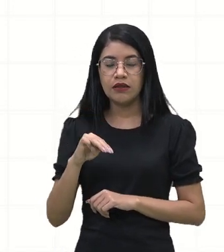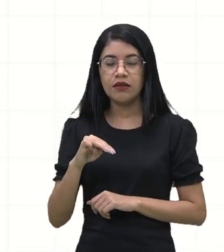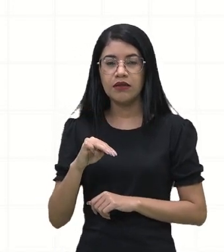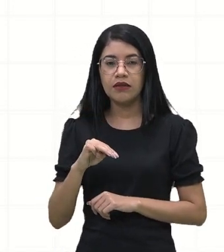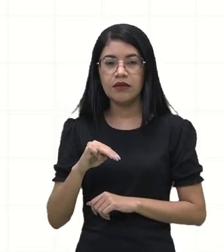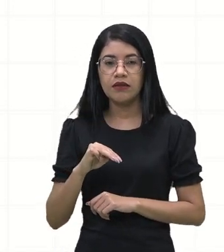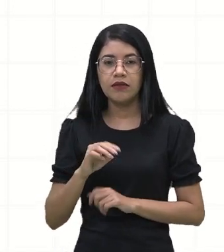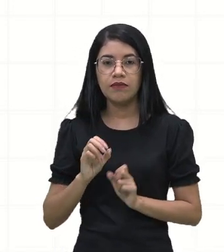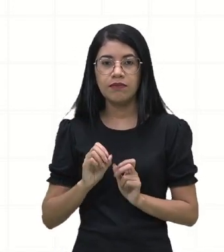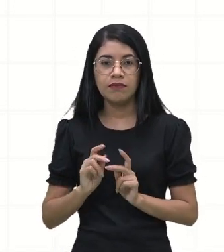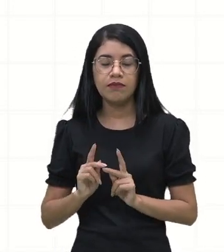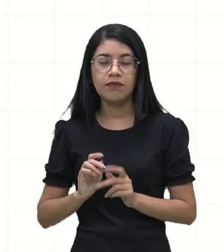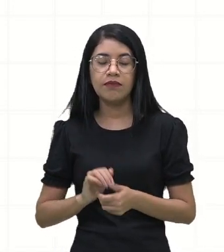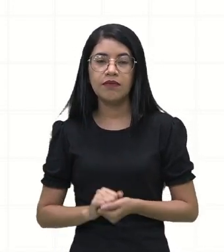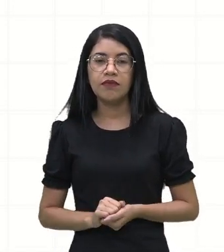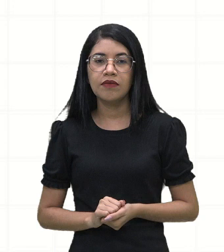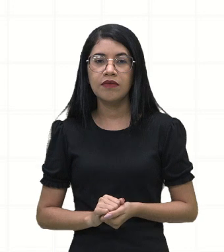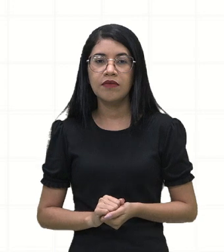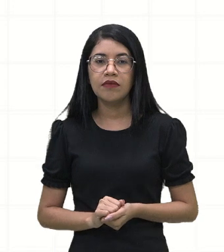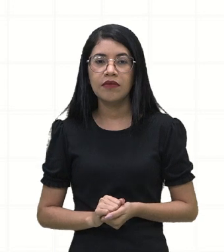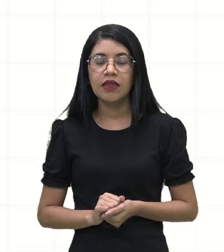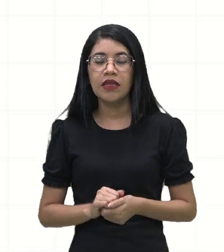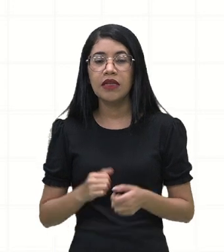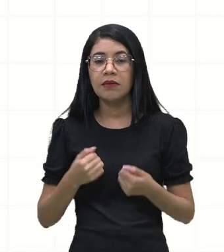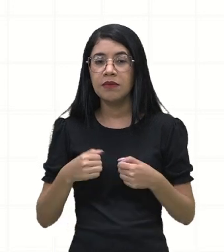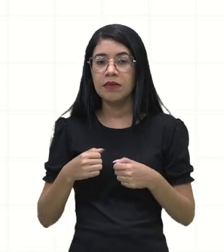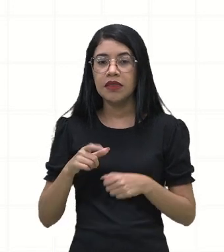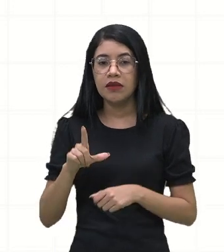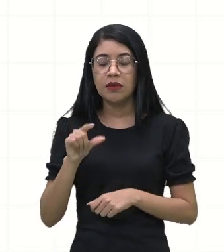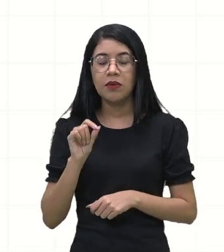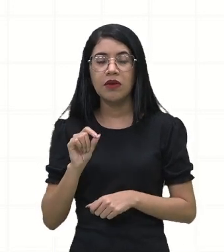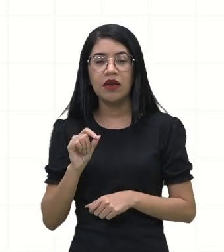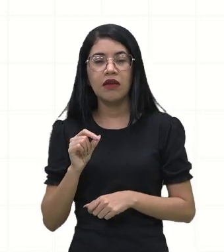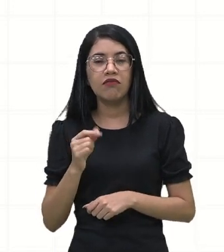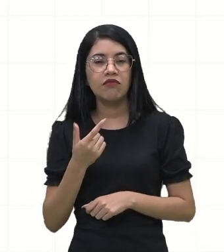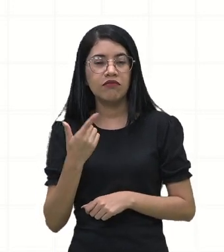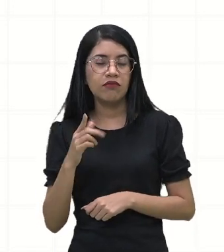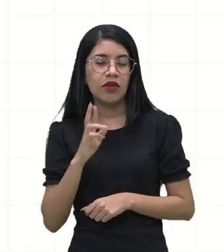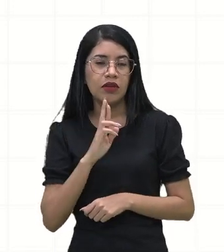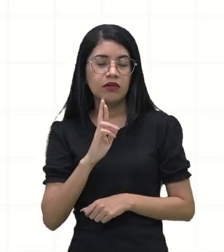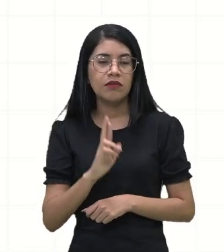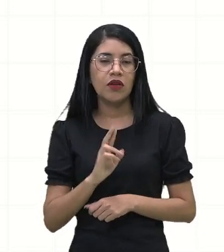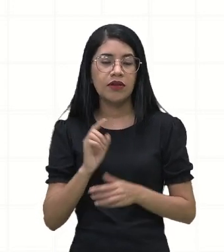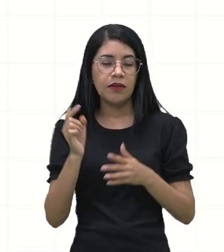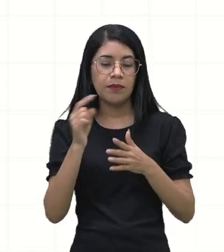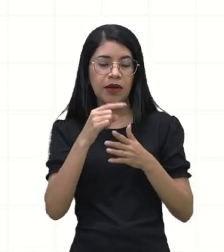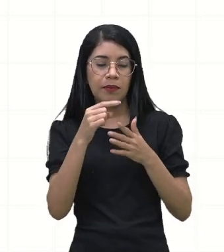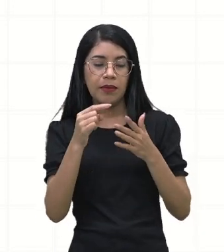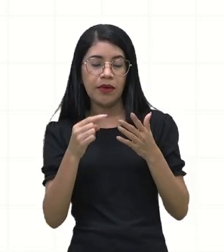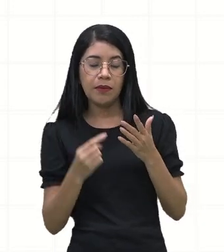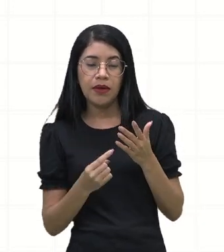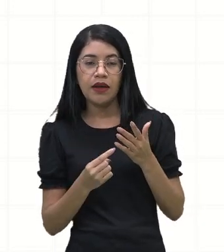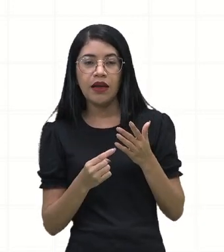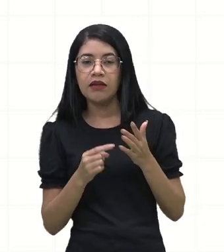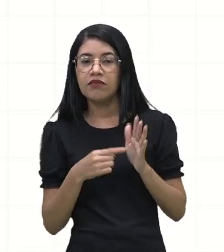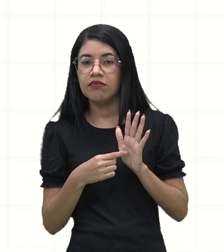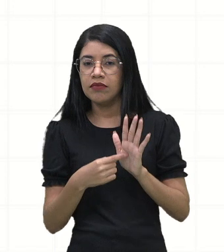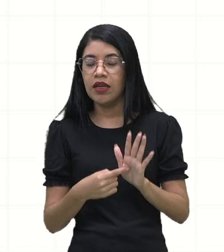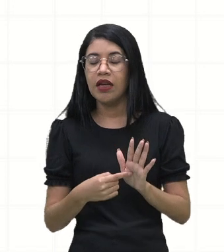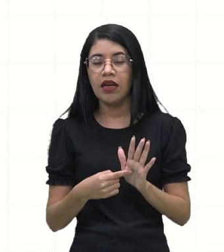Tá? Se tivermos que escolher, achar a resposta, né? Aí lá no determinado problema, ele vai